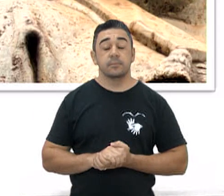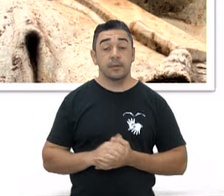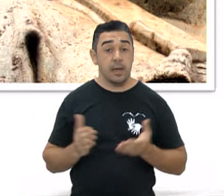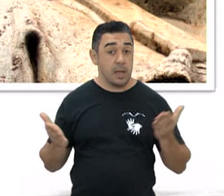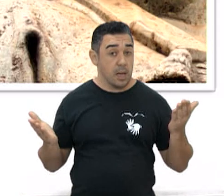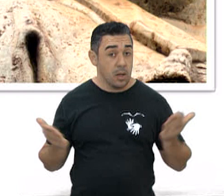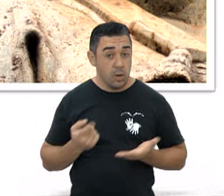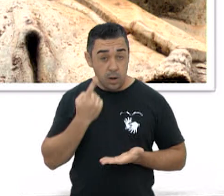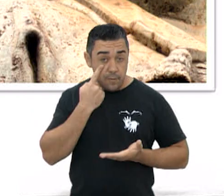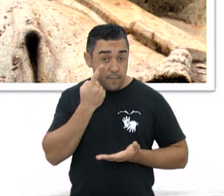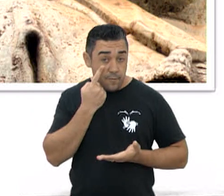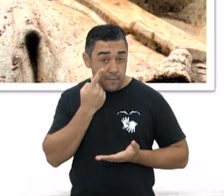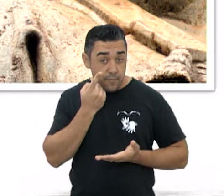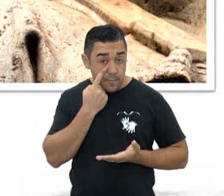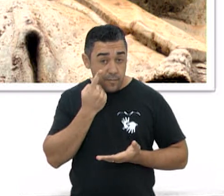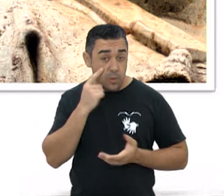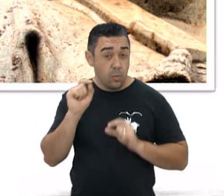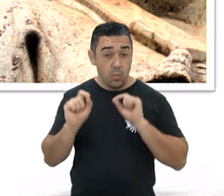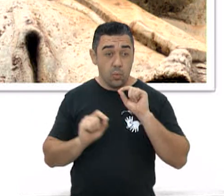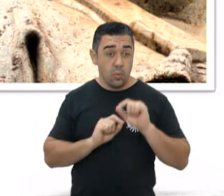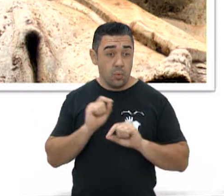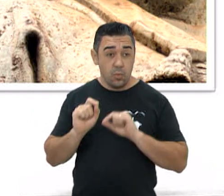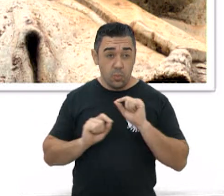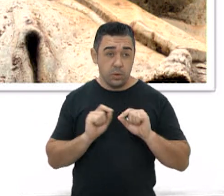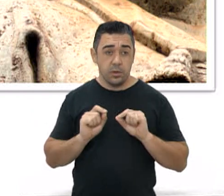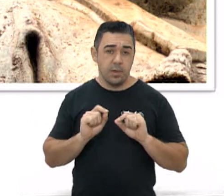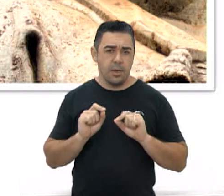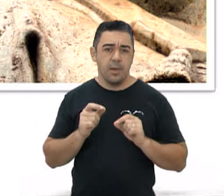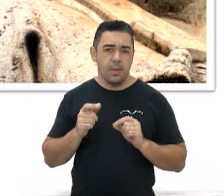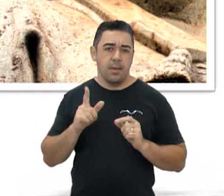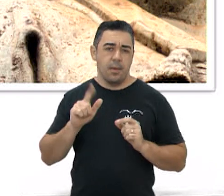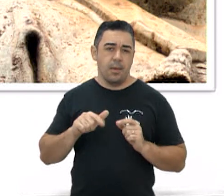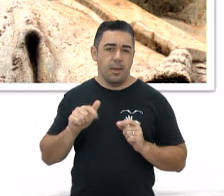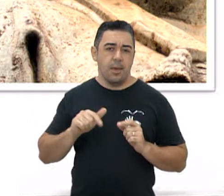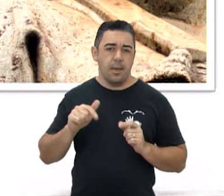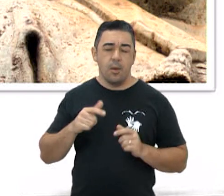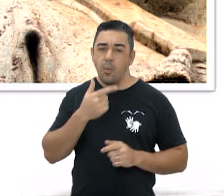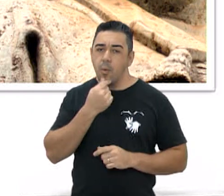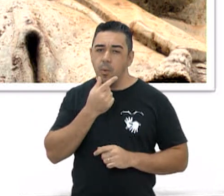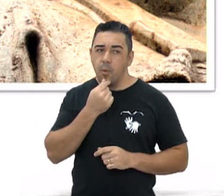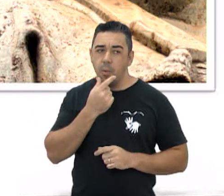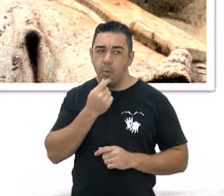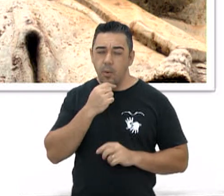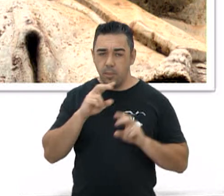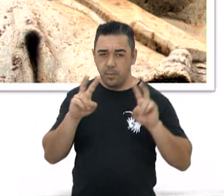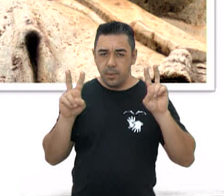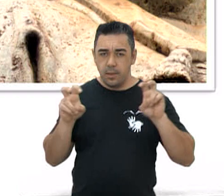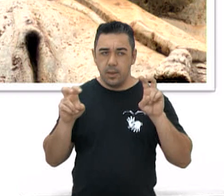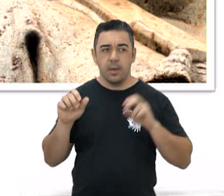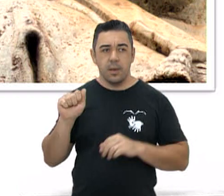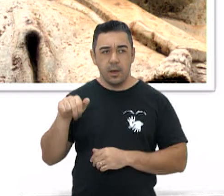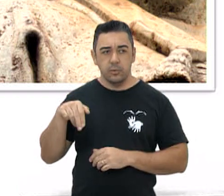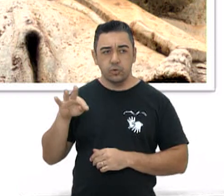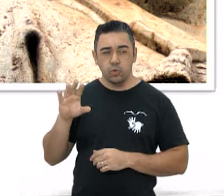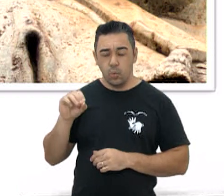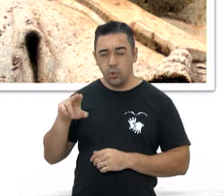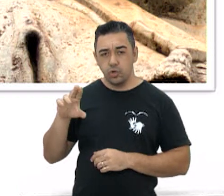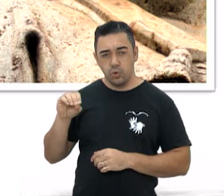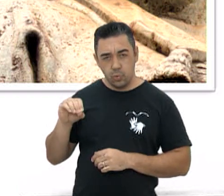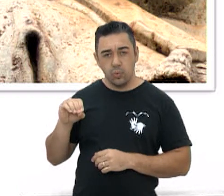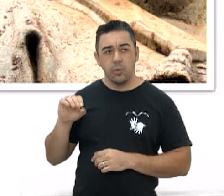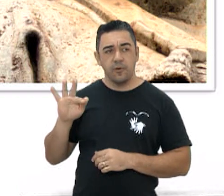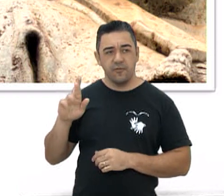Agora a gente vai ver o grande destaque da arte barroca no Brasil, que é o Antônio Francisco Lisboa, mais conhecido como